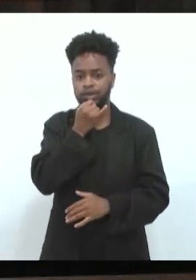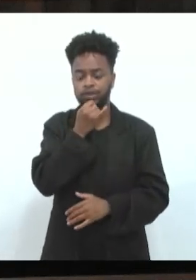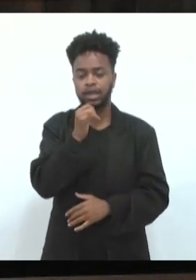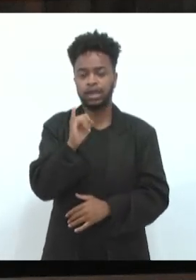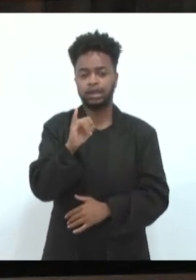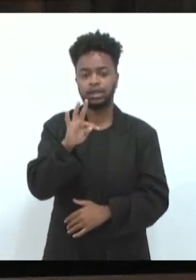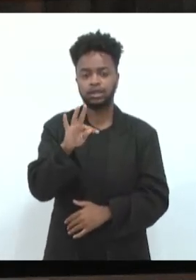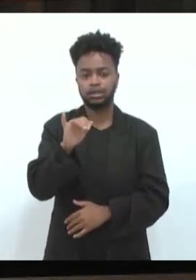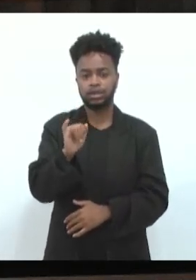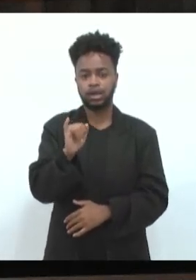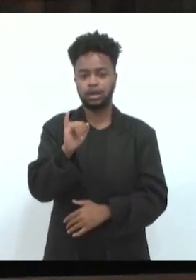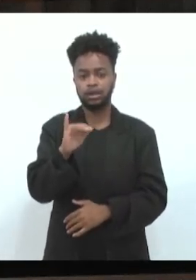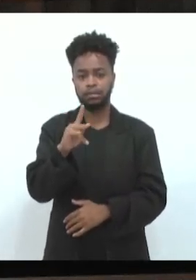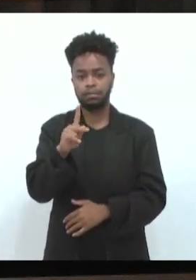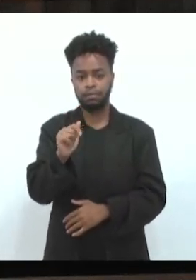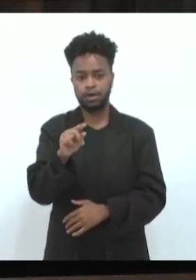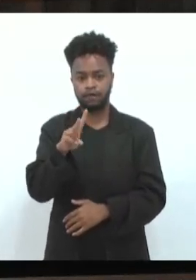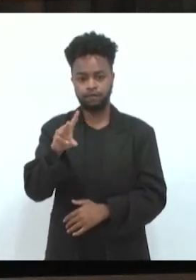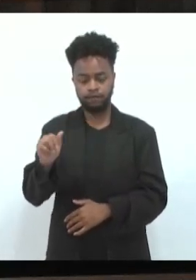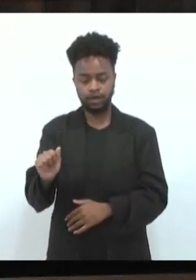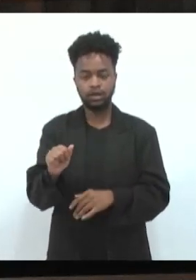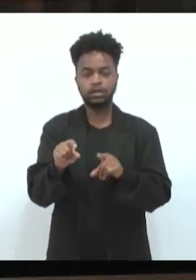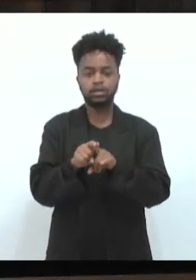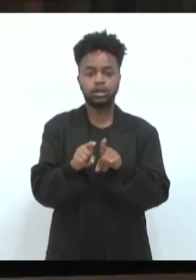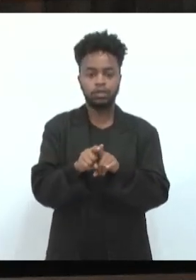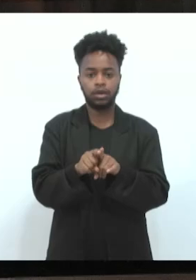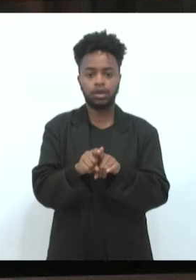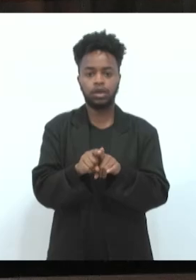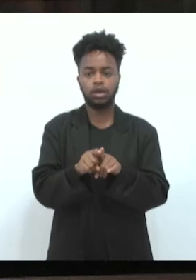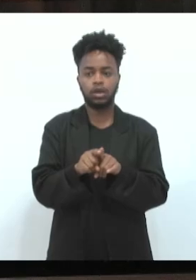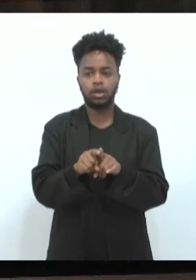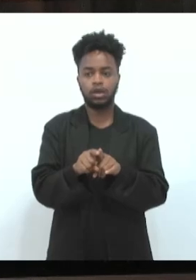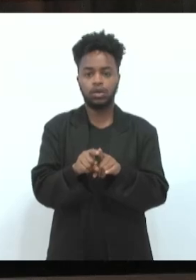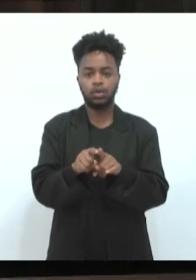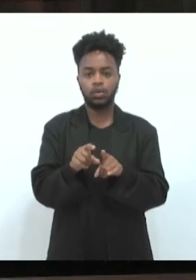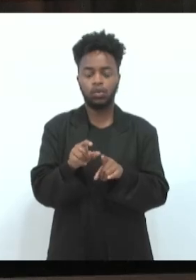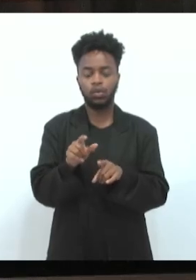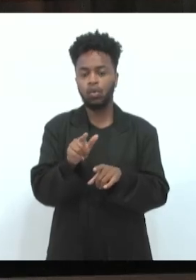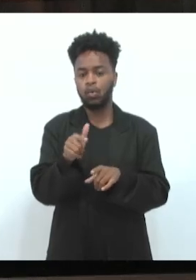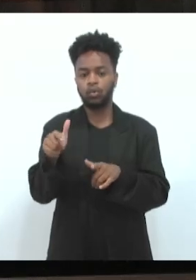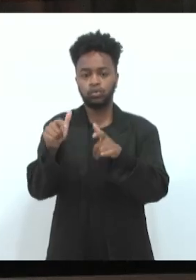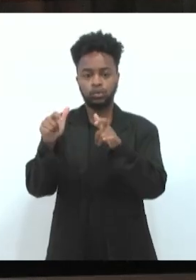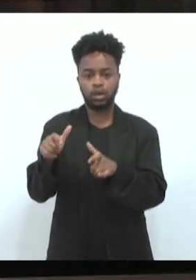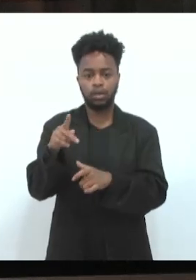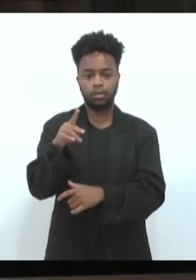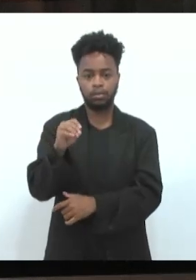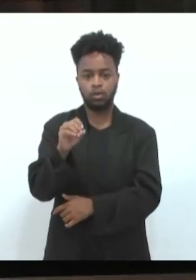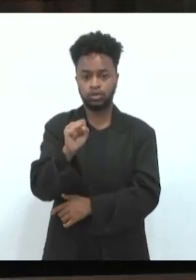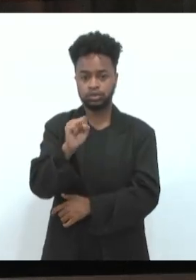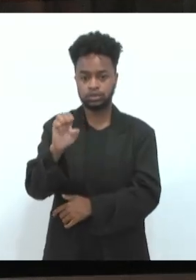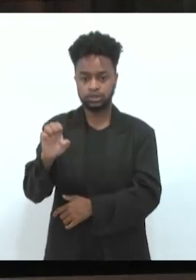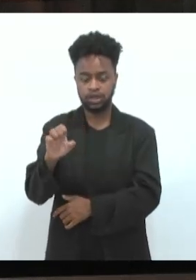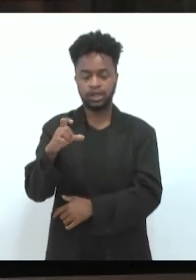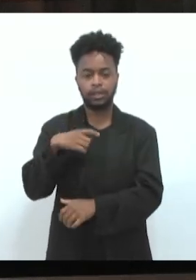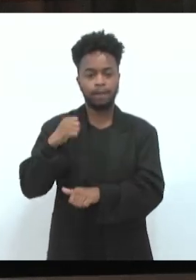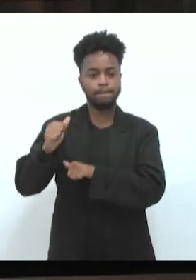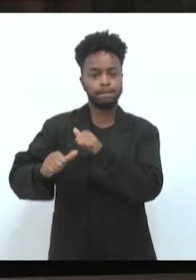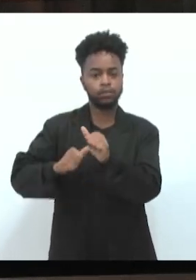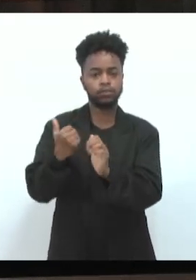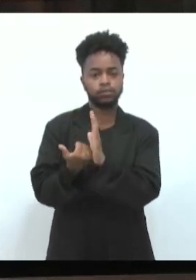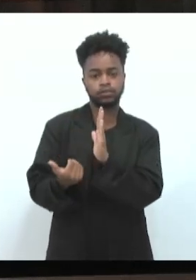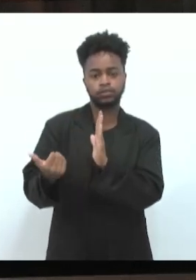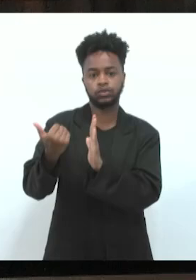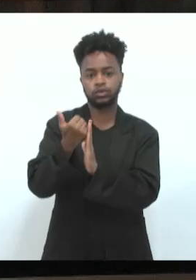Itaipava, pega o distrito de Pedro do Rio, pega o nosso último distrito, 5º, que é o da Posse, estão fazendo uma mudança total